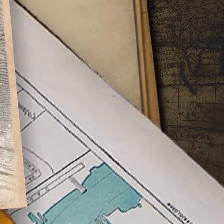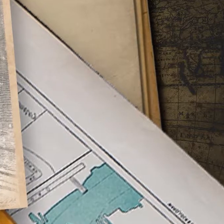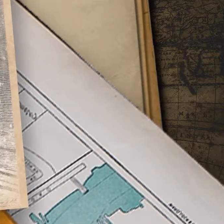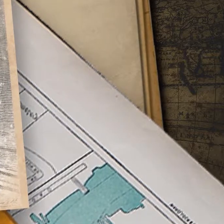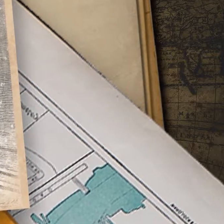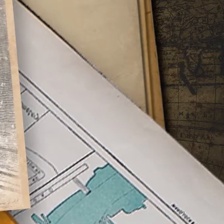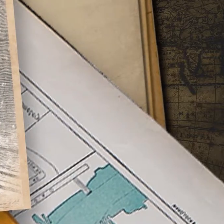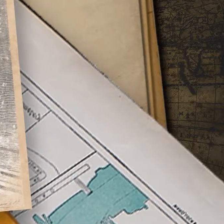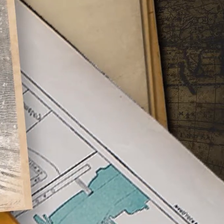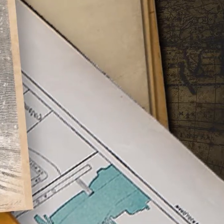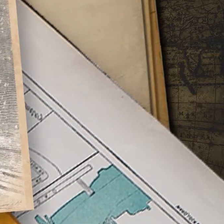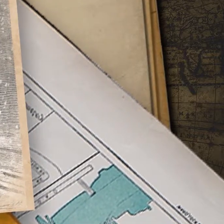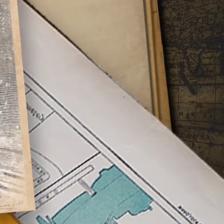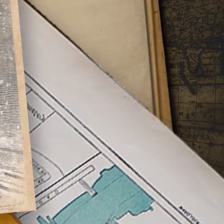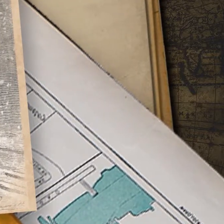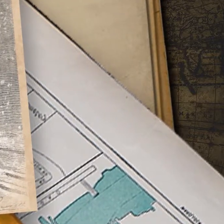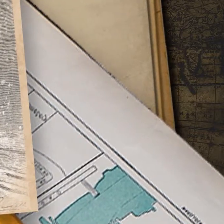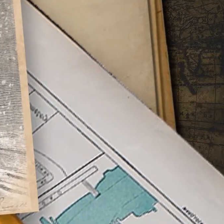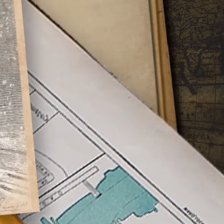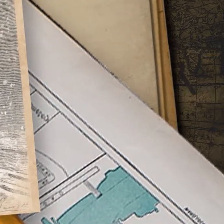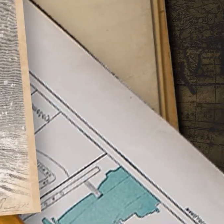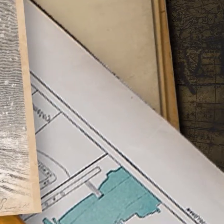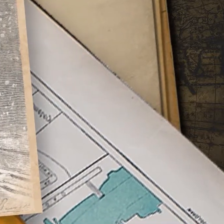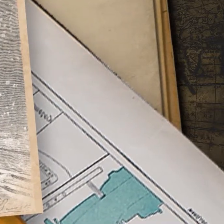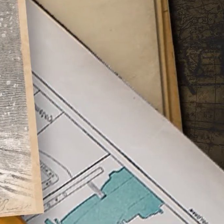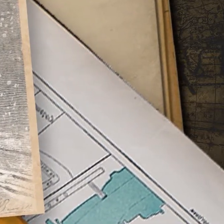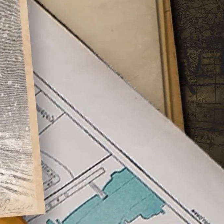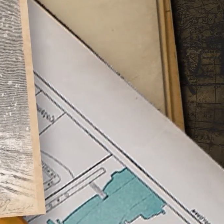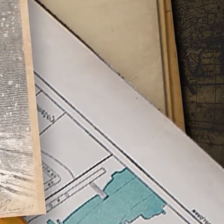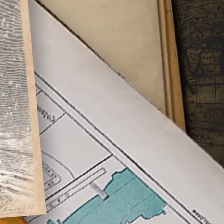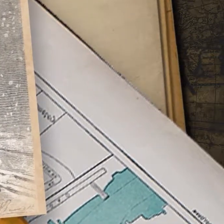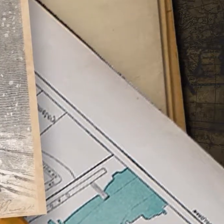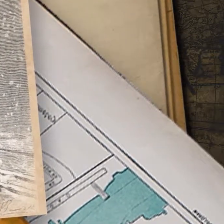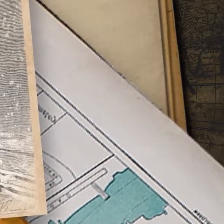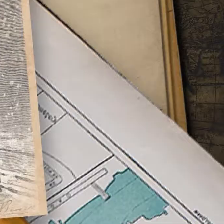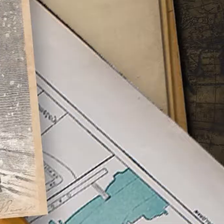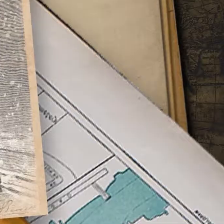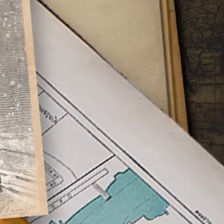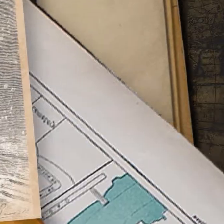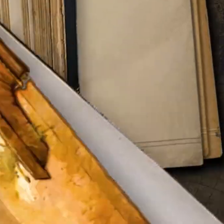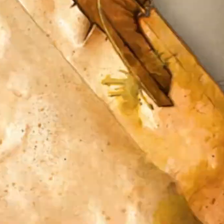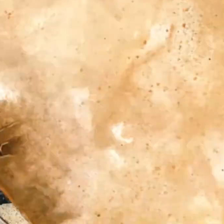os degraus de uma pequena escada da estação que está ao lado esquerdo.